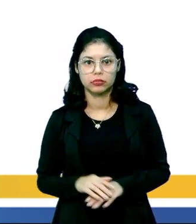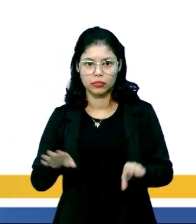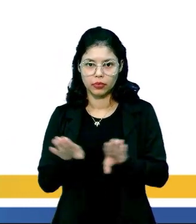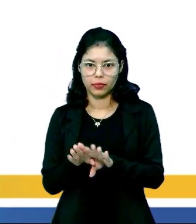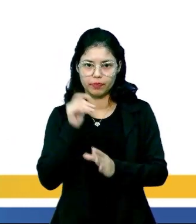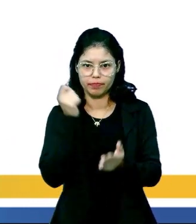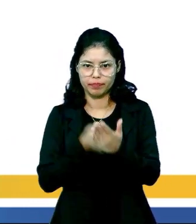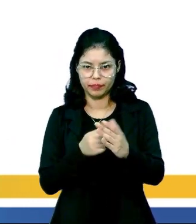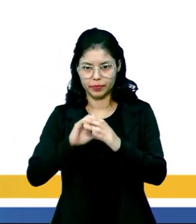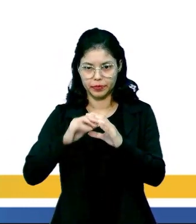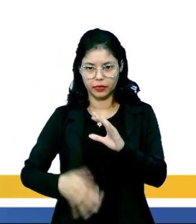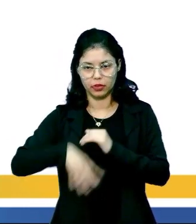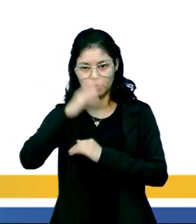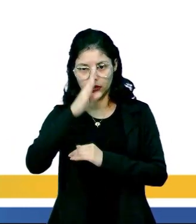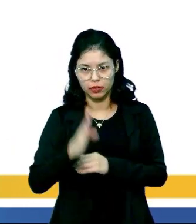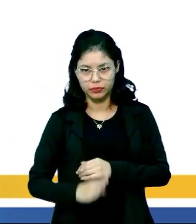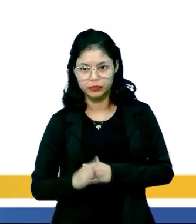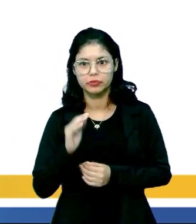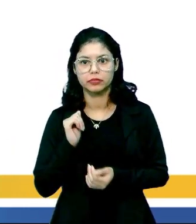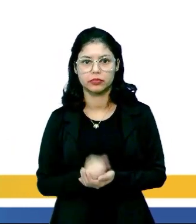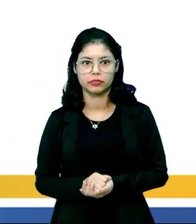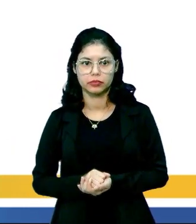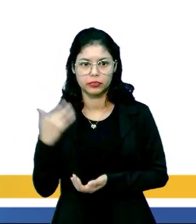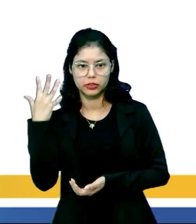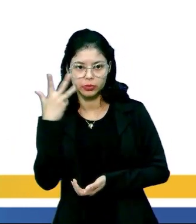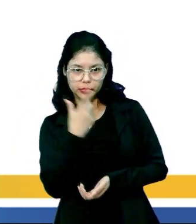but still be heard